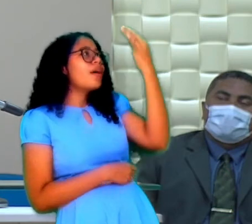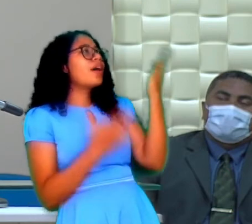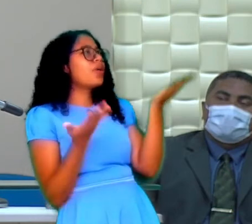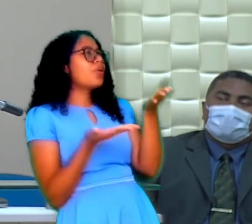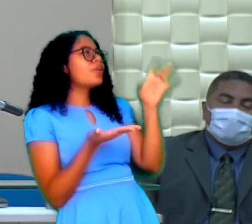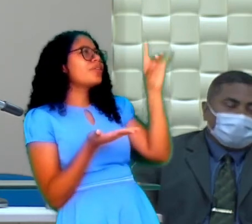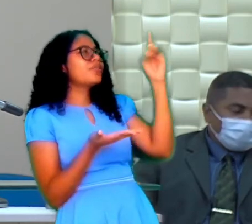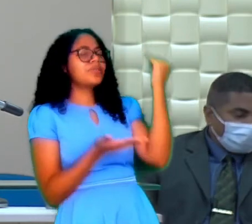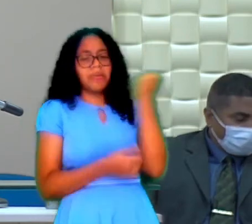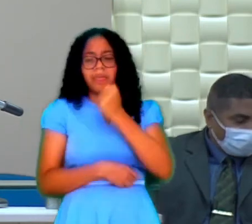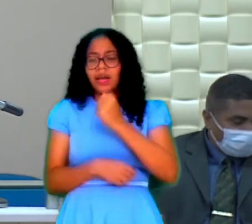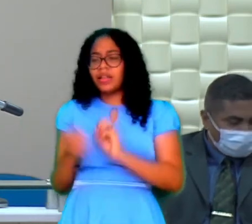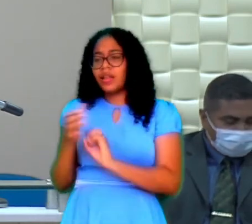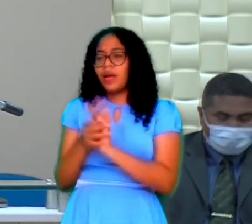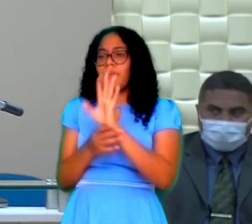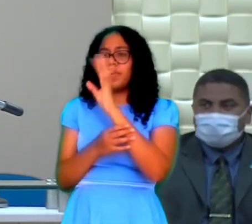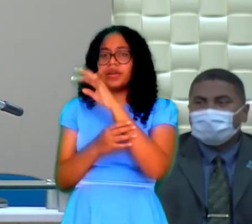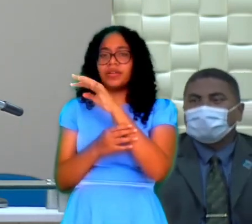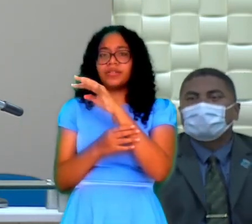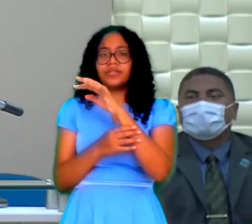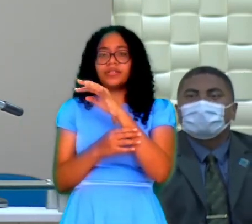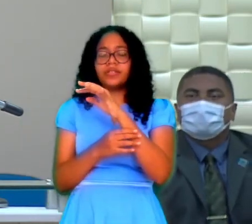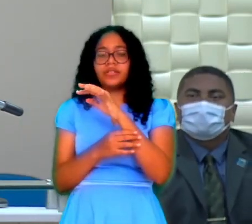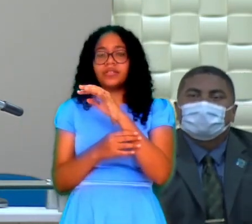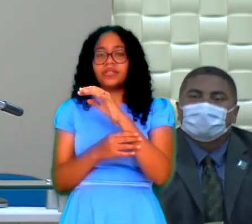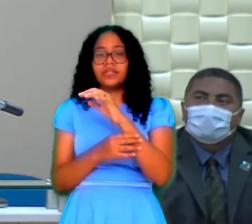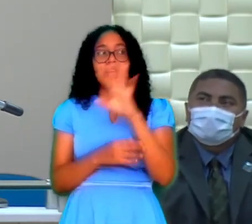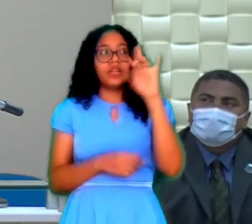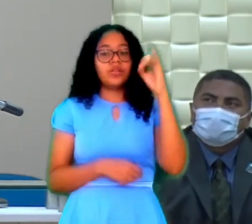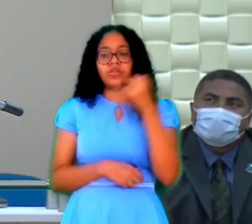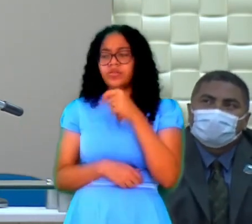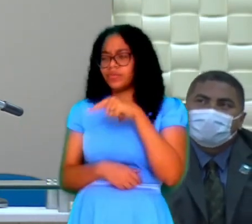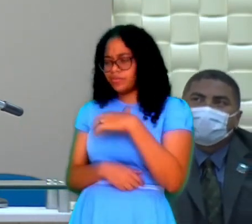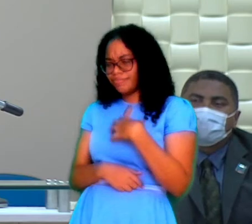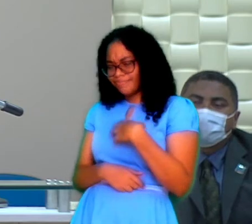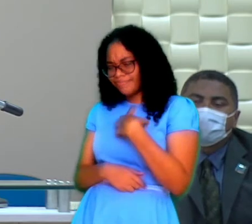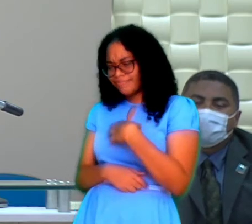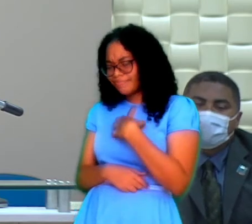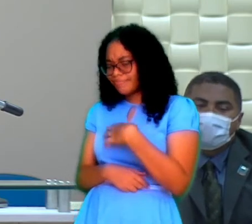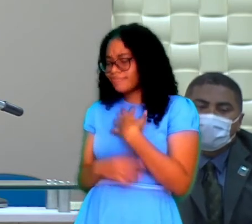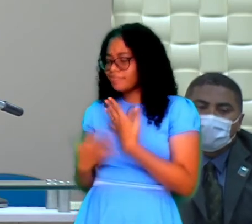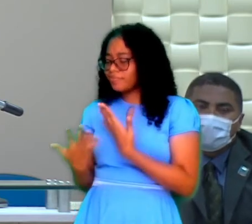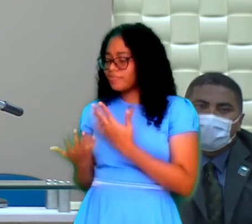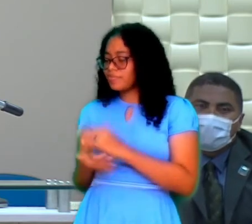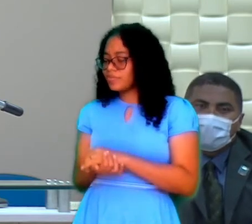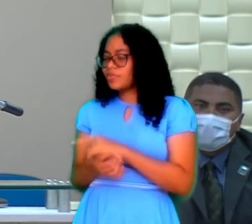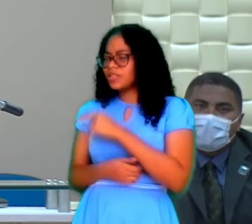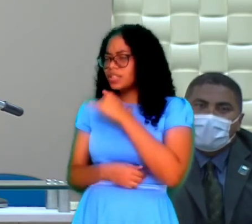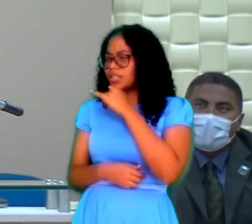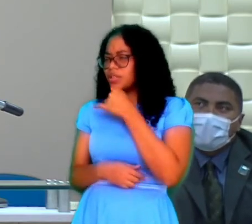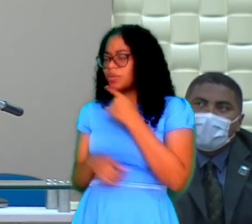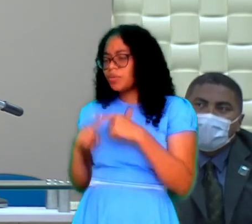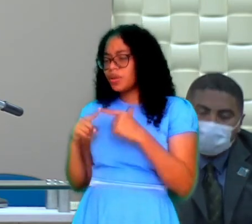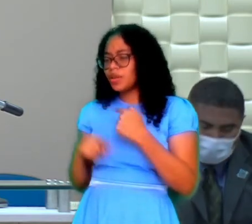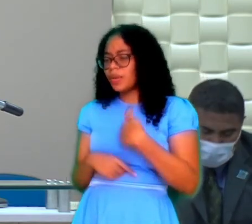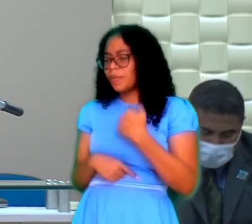lá embaixo, dentro daquele peixe. Eu fico tentando imaginar o que seria isso.